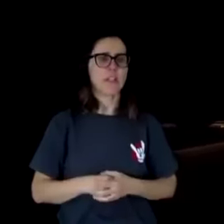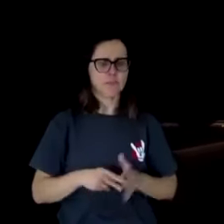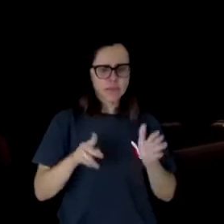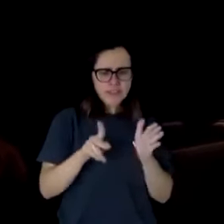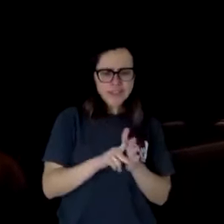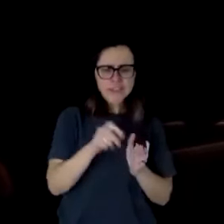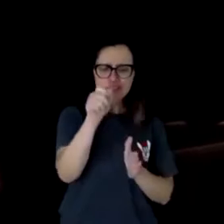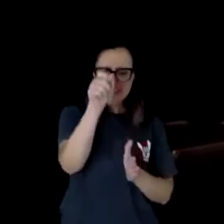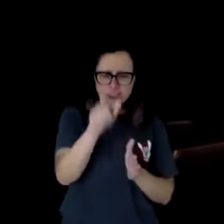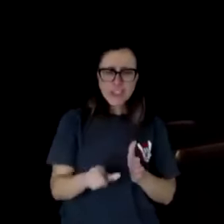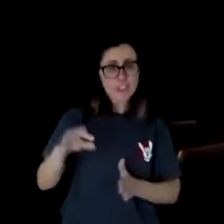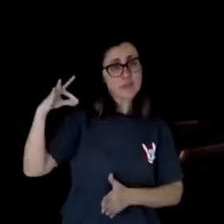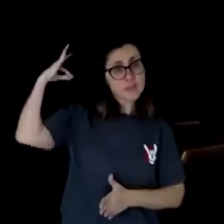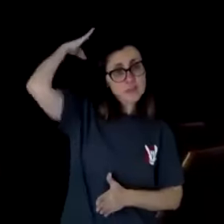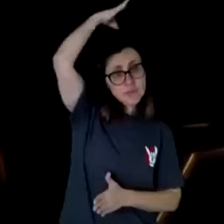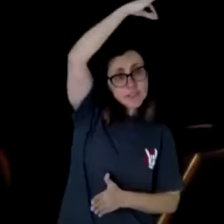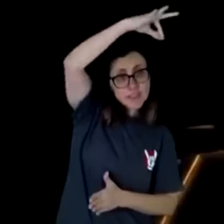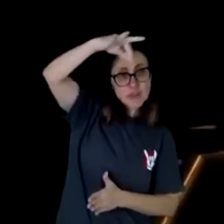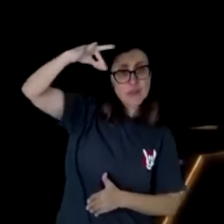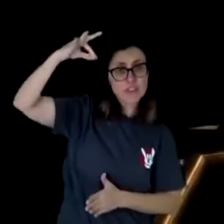vendedor de cereais